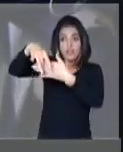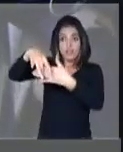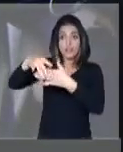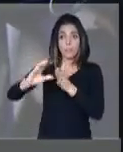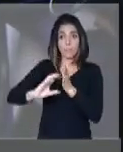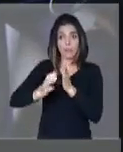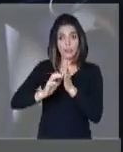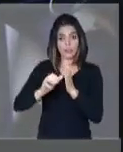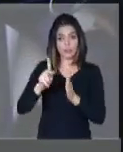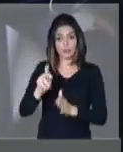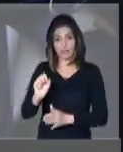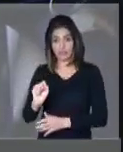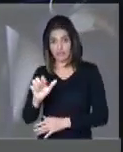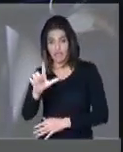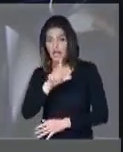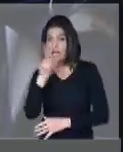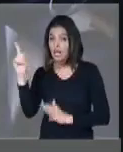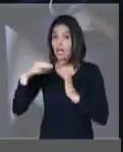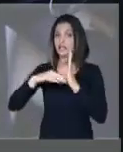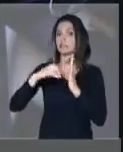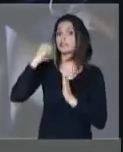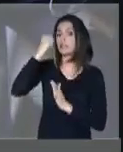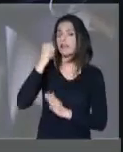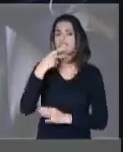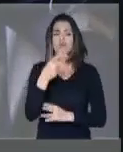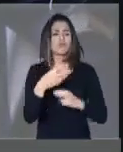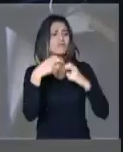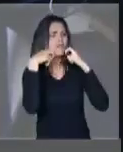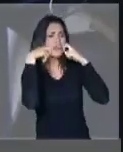líder do partido no Senado Federal, dizer que tem